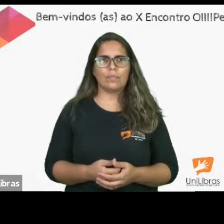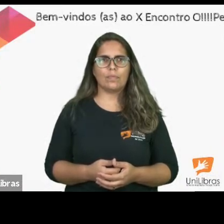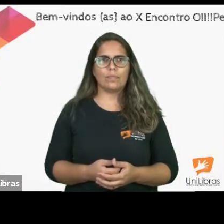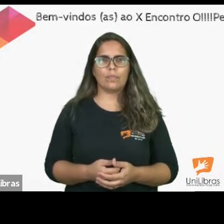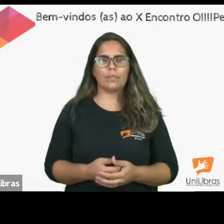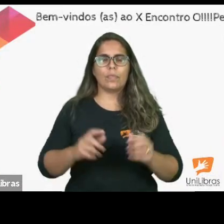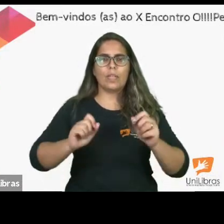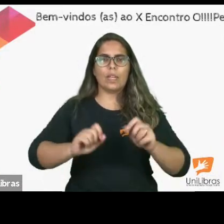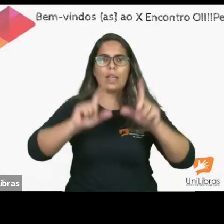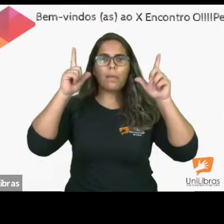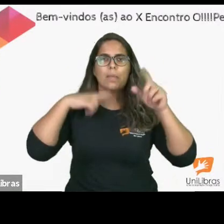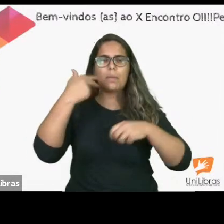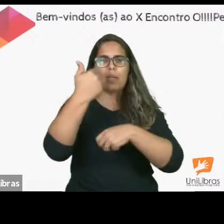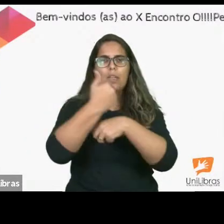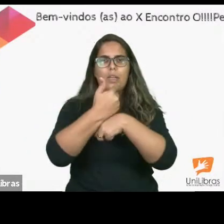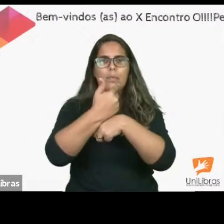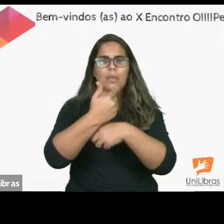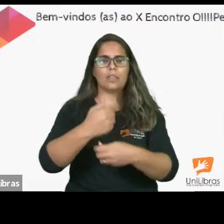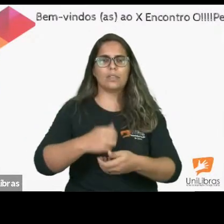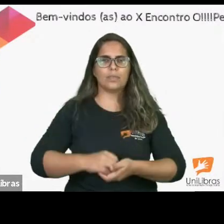aí.